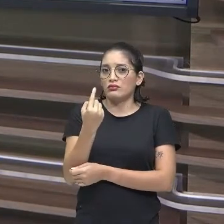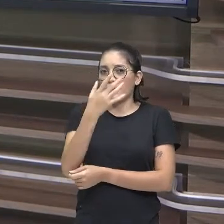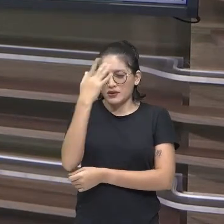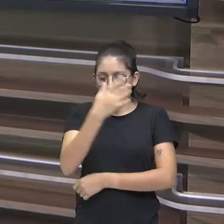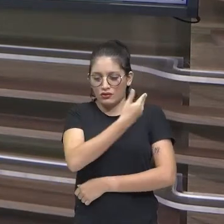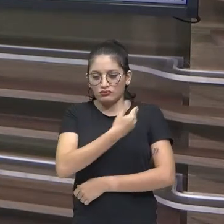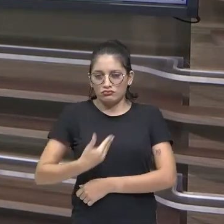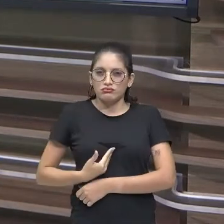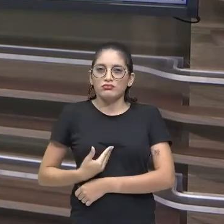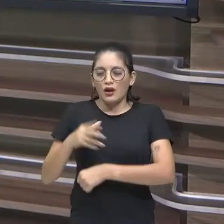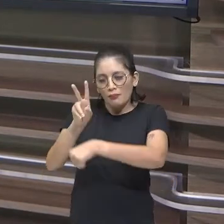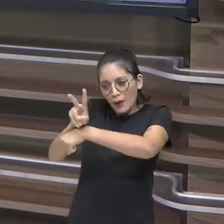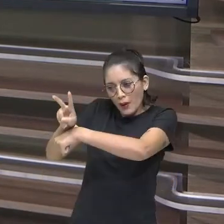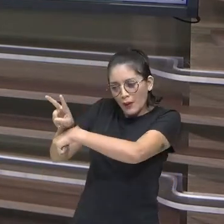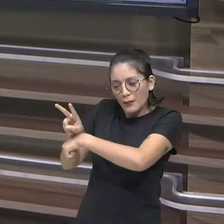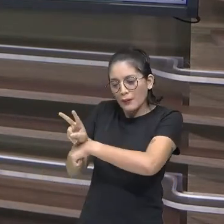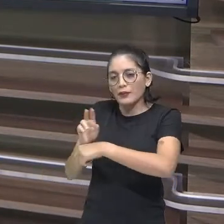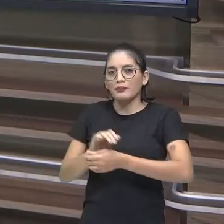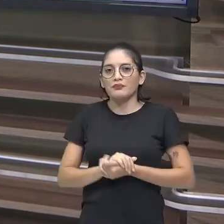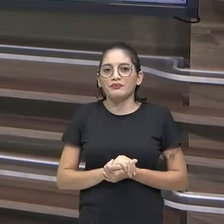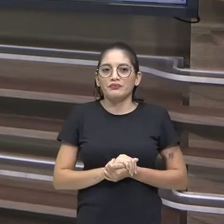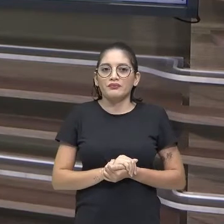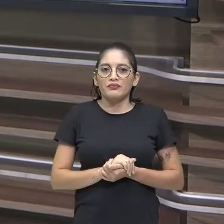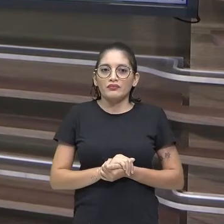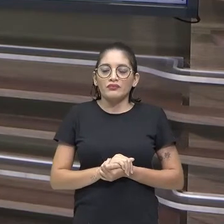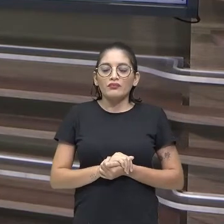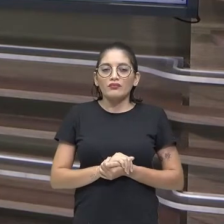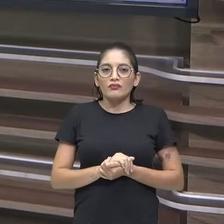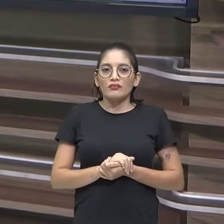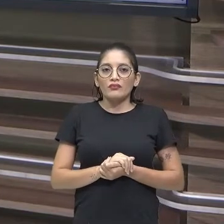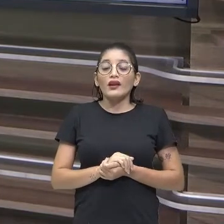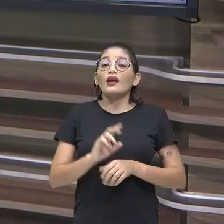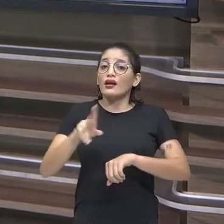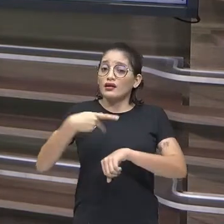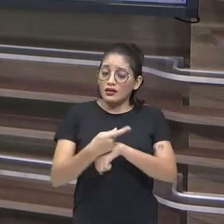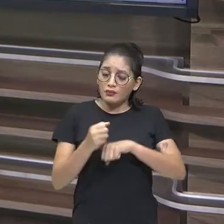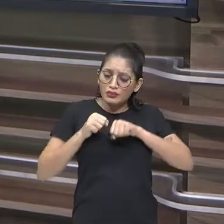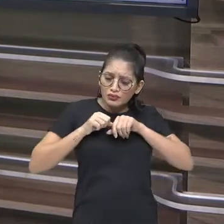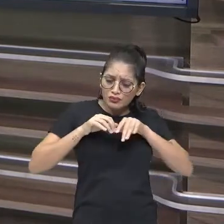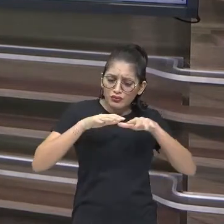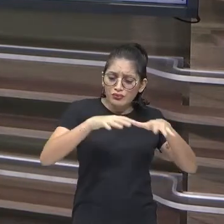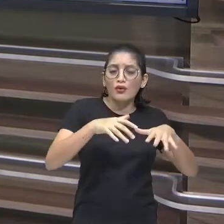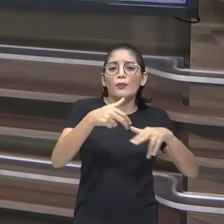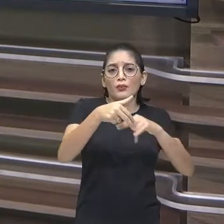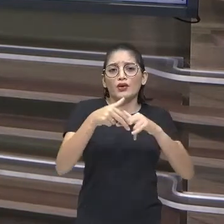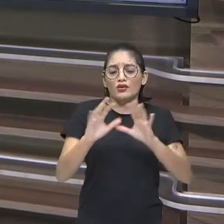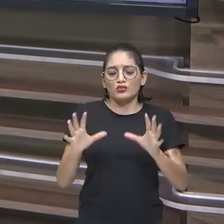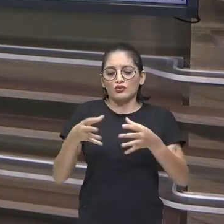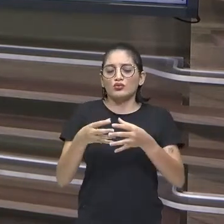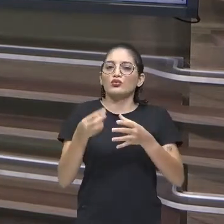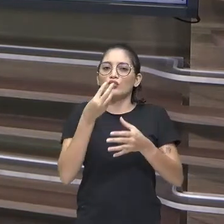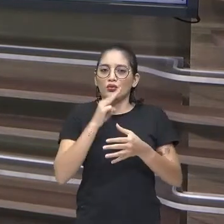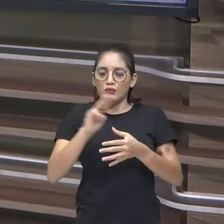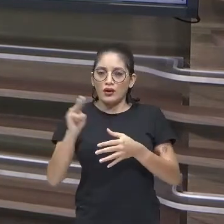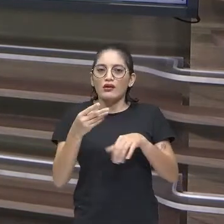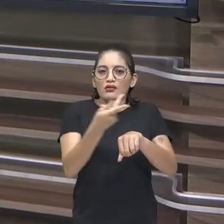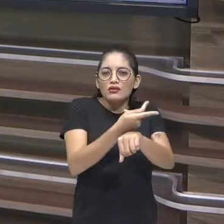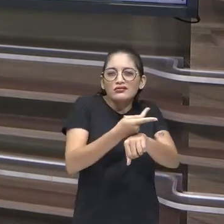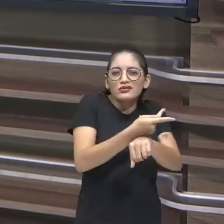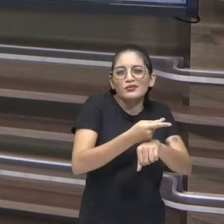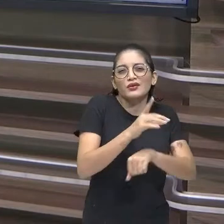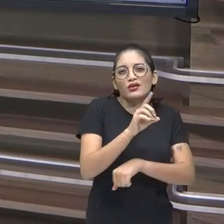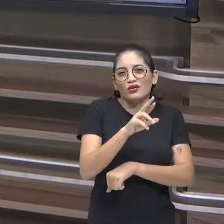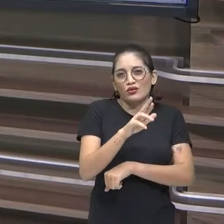por assim dizer, e foi intensificada basicamente pela expansão bandeirante que explorava drogas do sertão